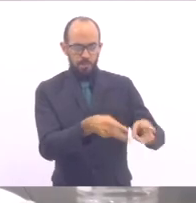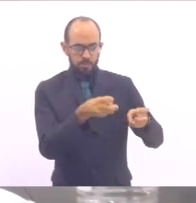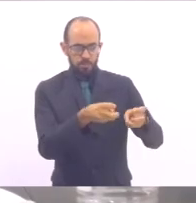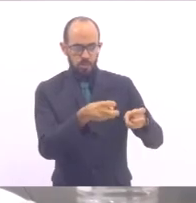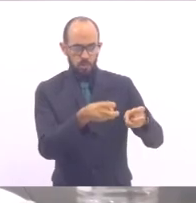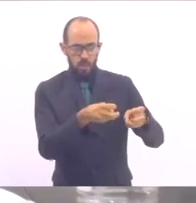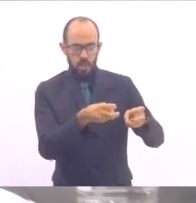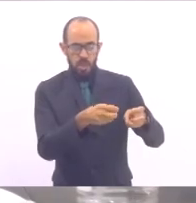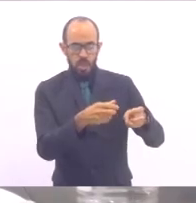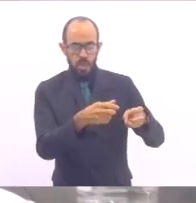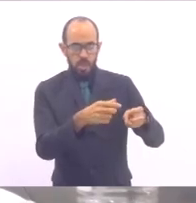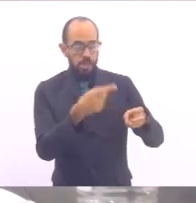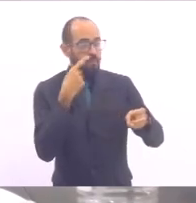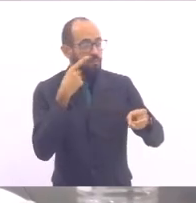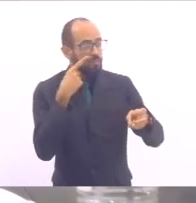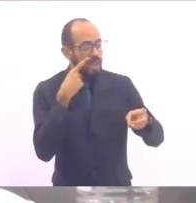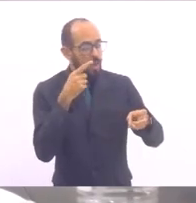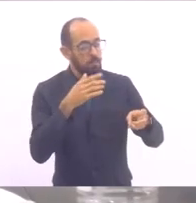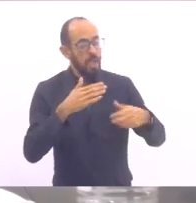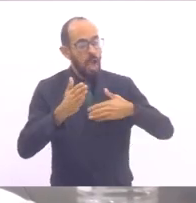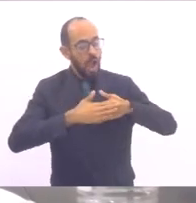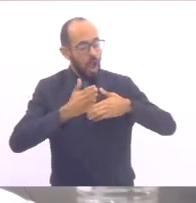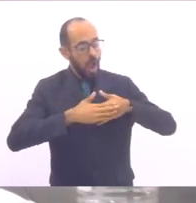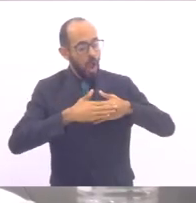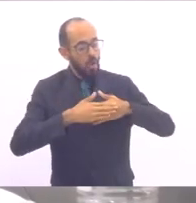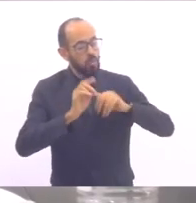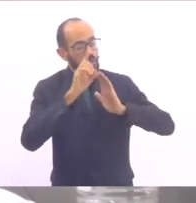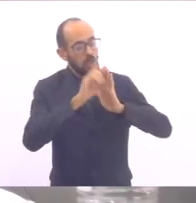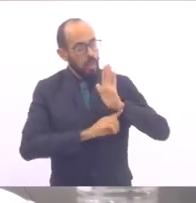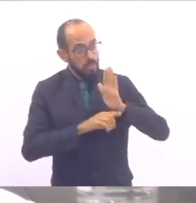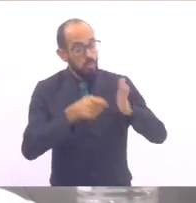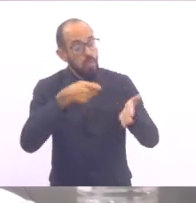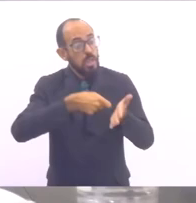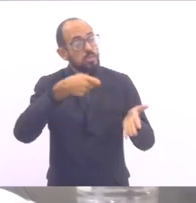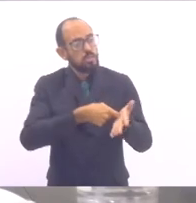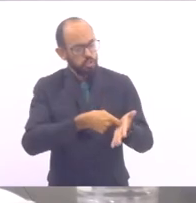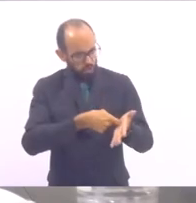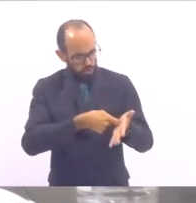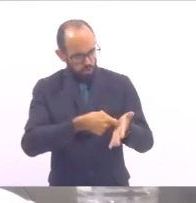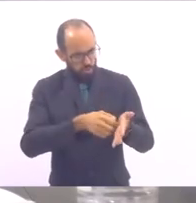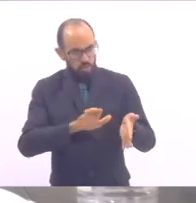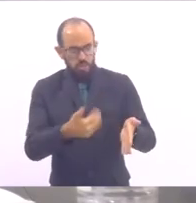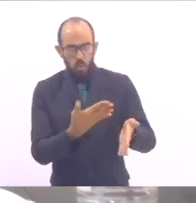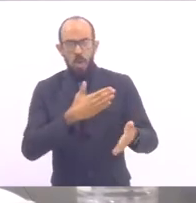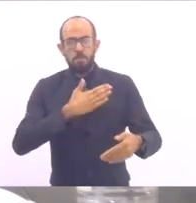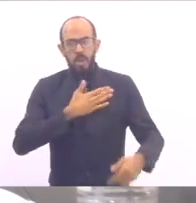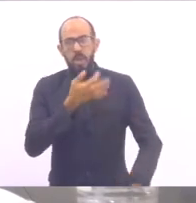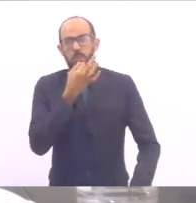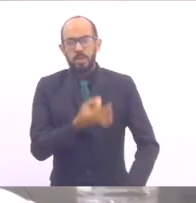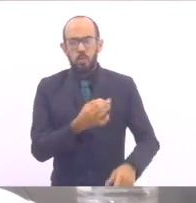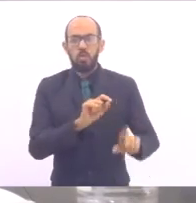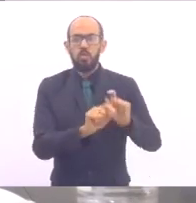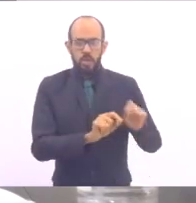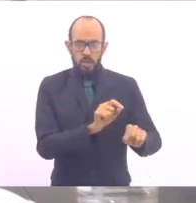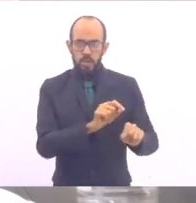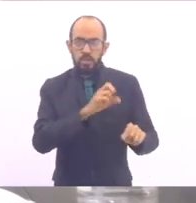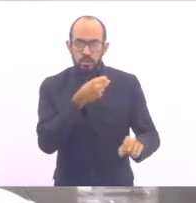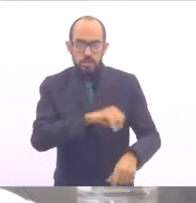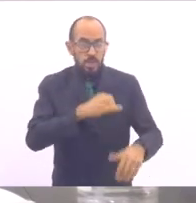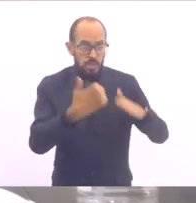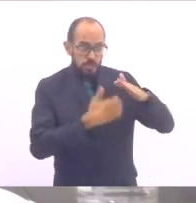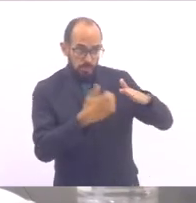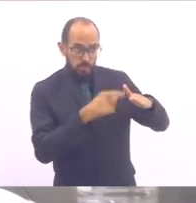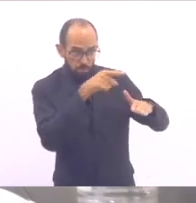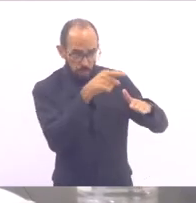minha autodeclaração e, brum, cobra. Cobra. Então, a minha questão é a seguinte. Se essas